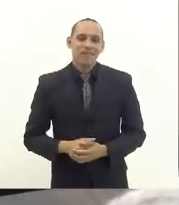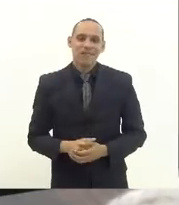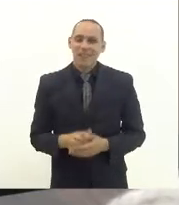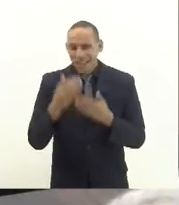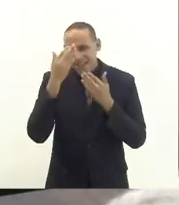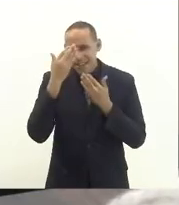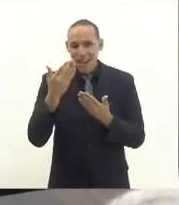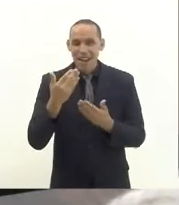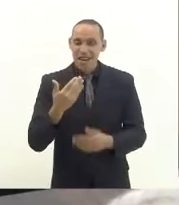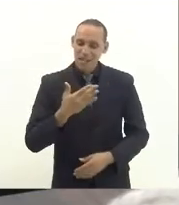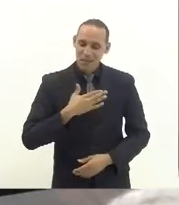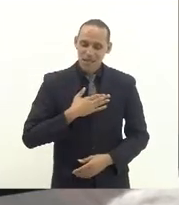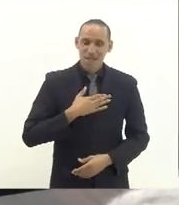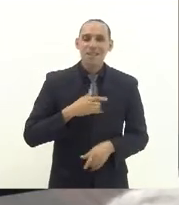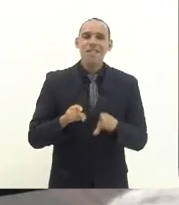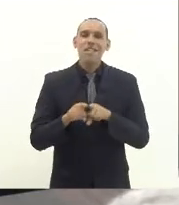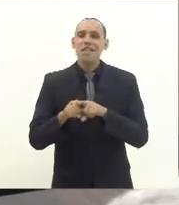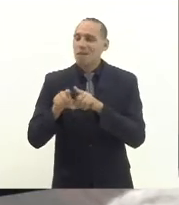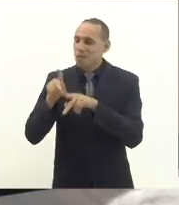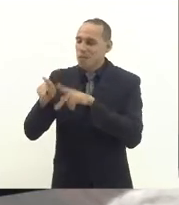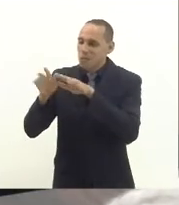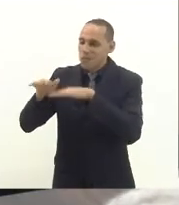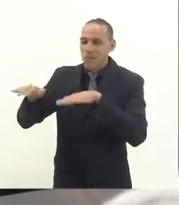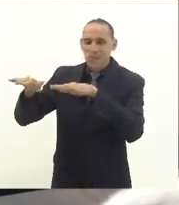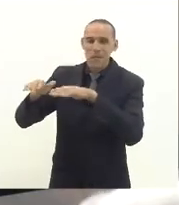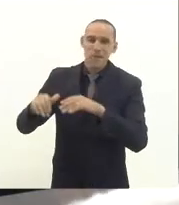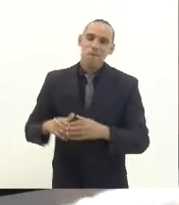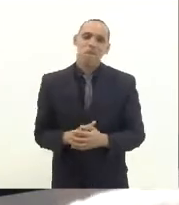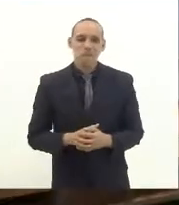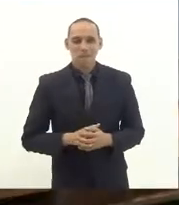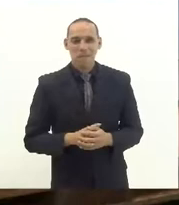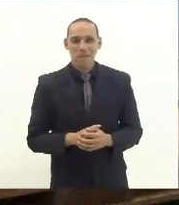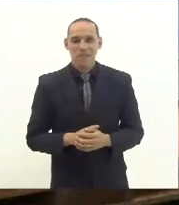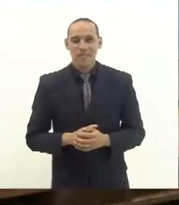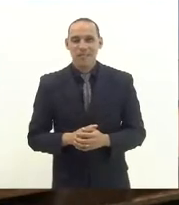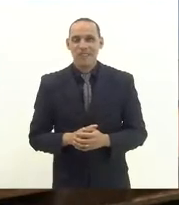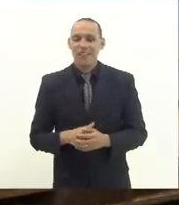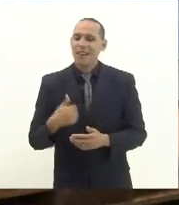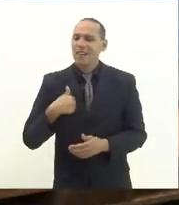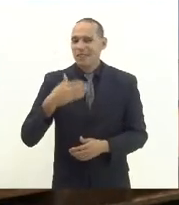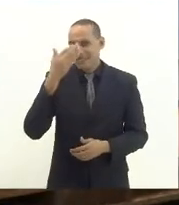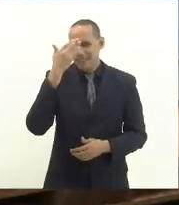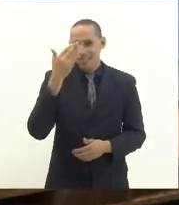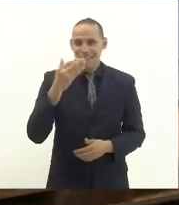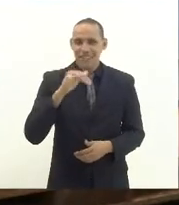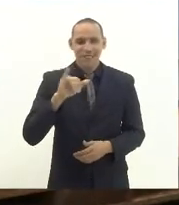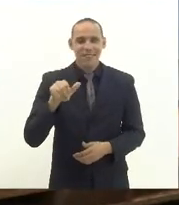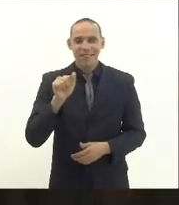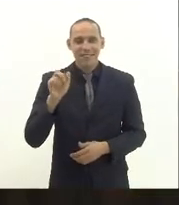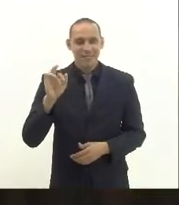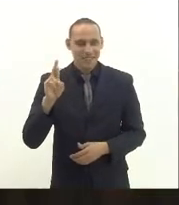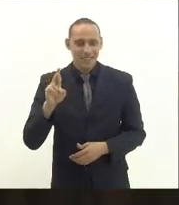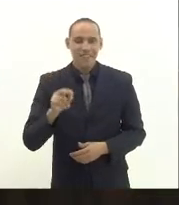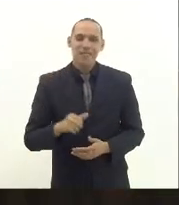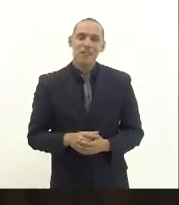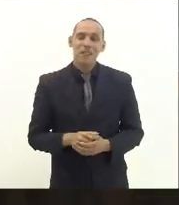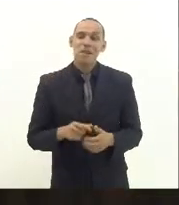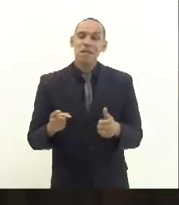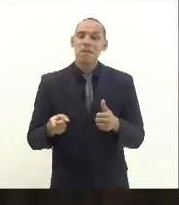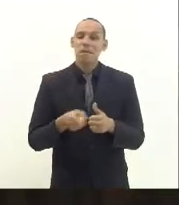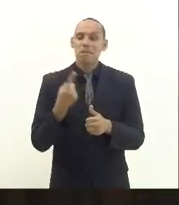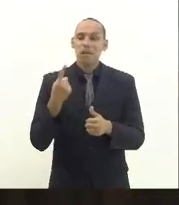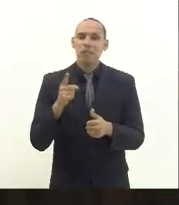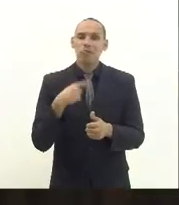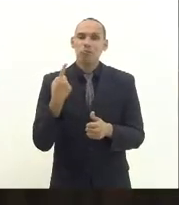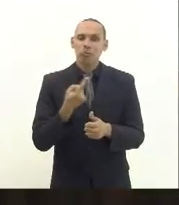obrigado em meu nome e da população do norte Fluminense Eu que agradeço o deputado Jair Bittencourt primeiro